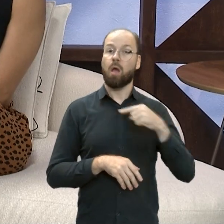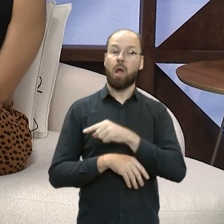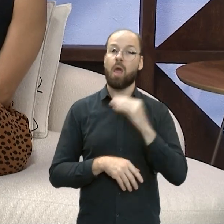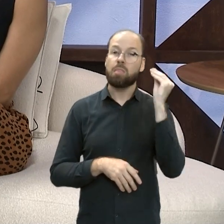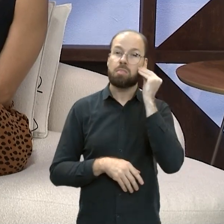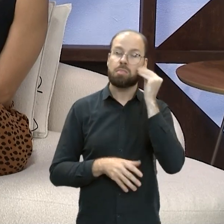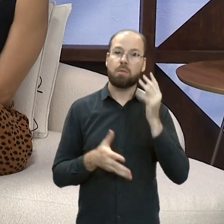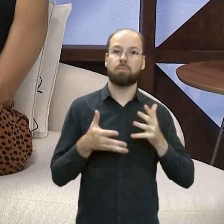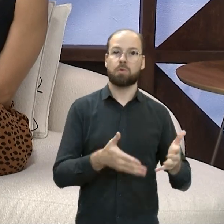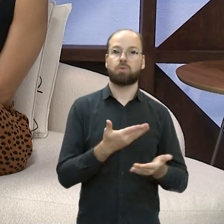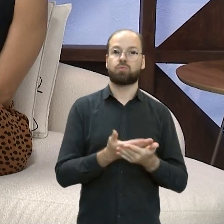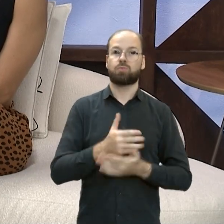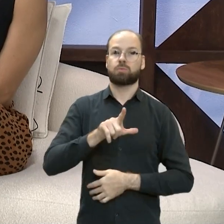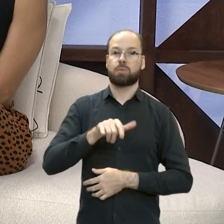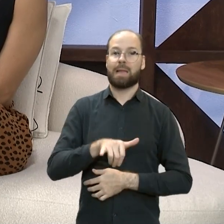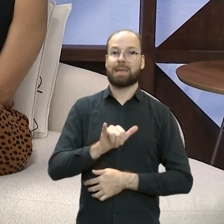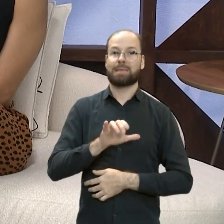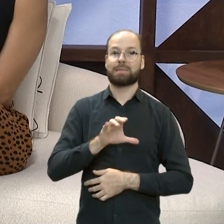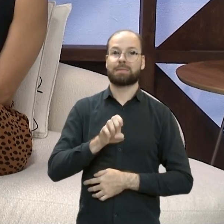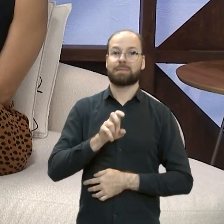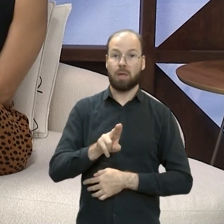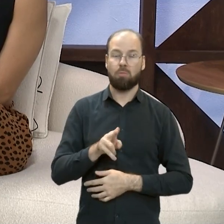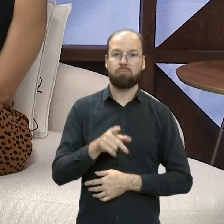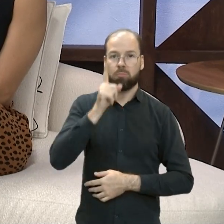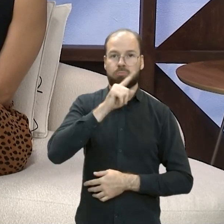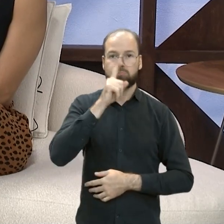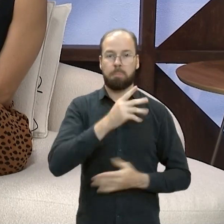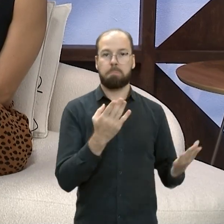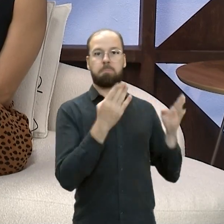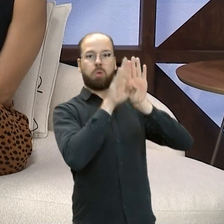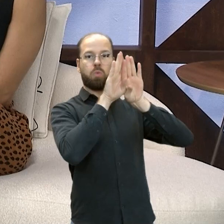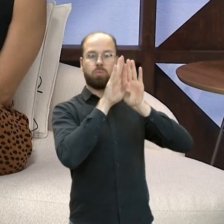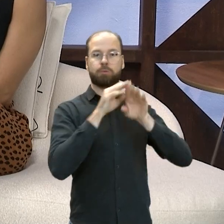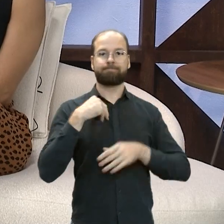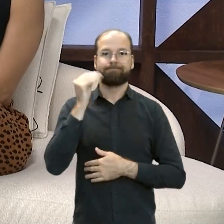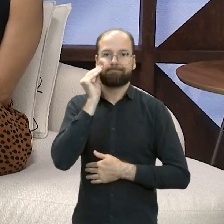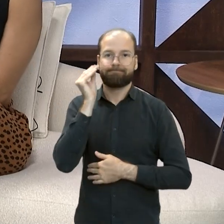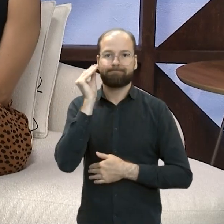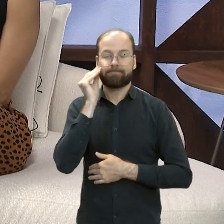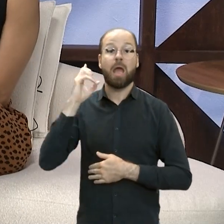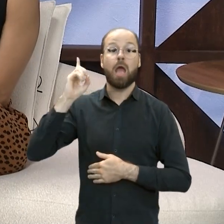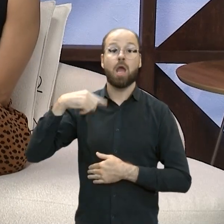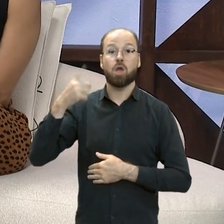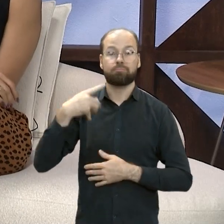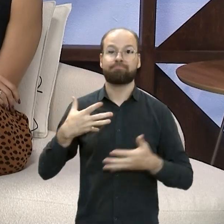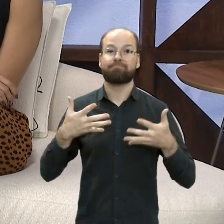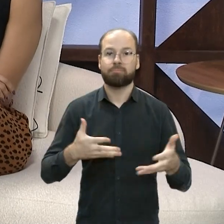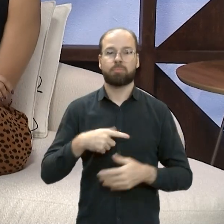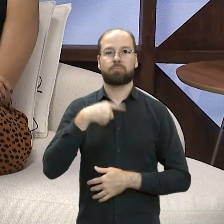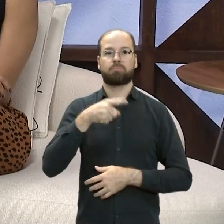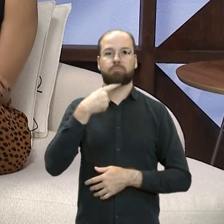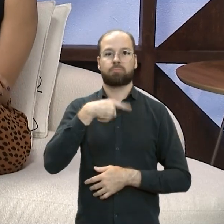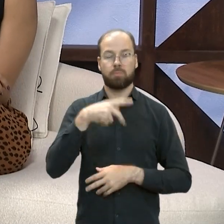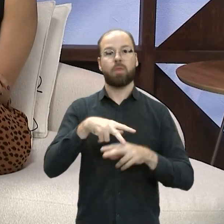no liceu, para iniciar seus estudos, se tornar advogada. Mas ela não consegue isso, como a gente já mencionou,